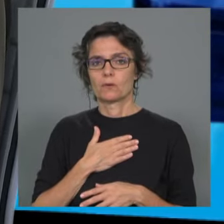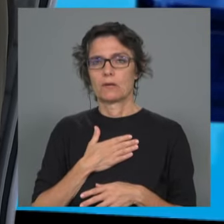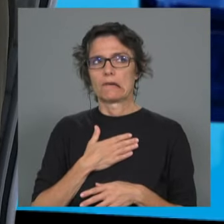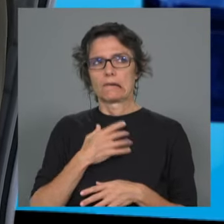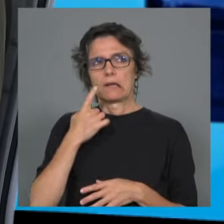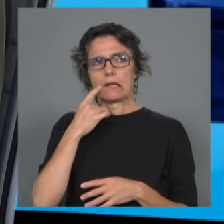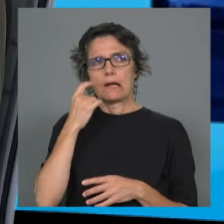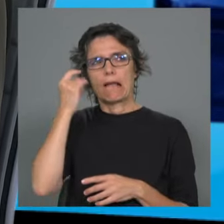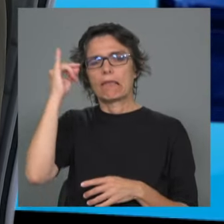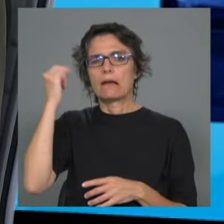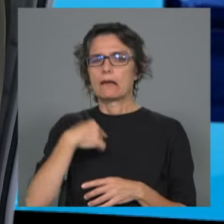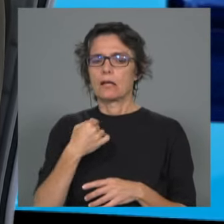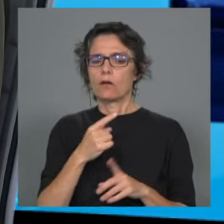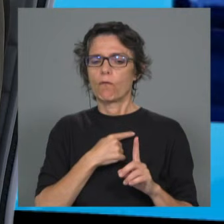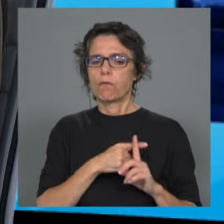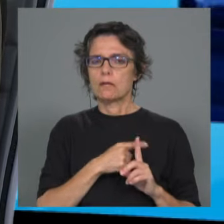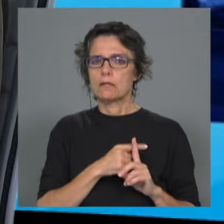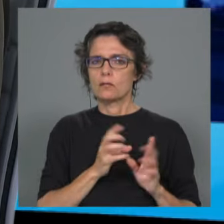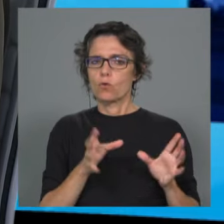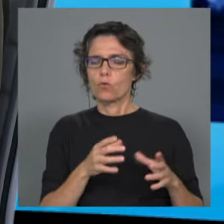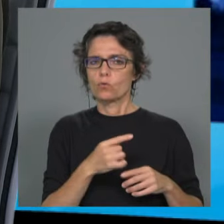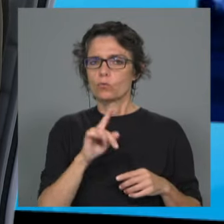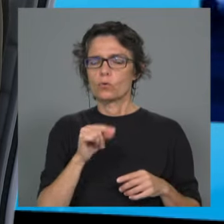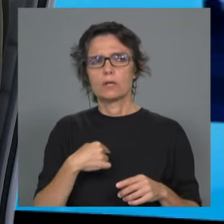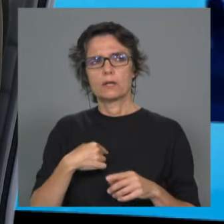franciscano. Pensei sempre em ser padre.